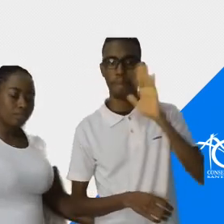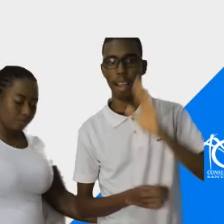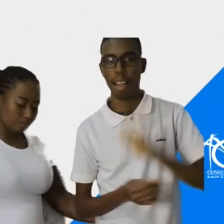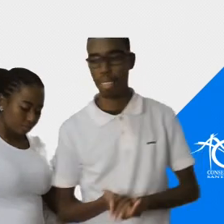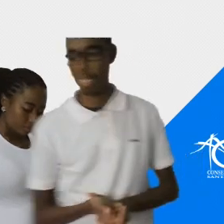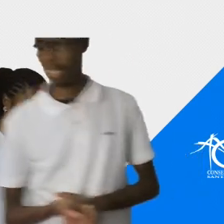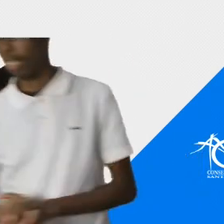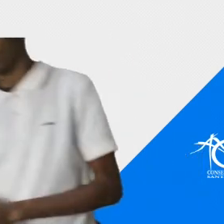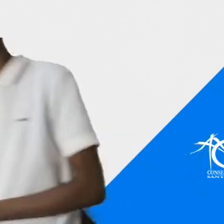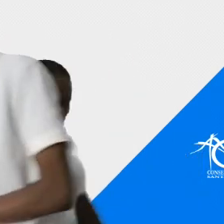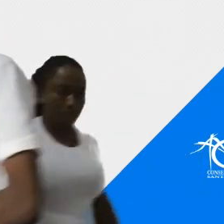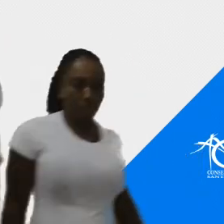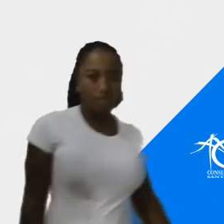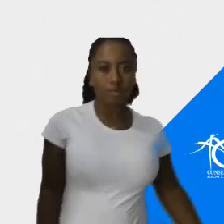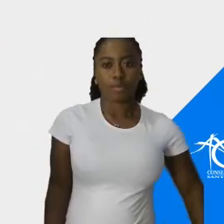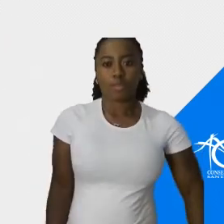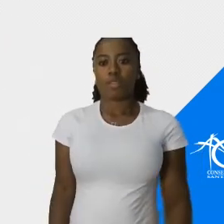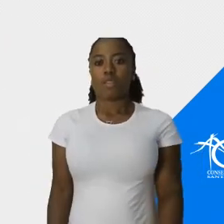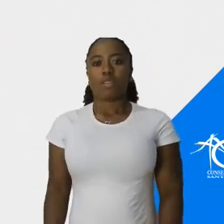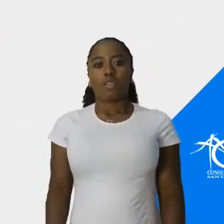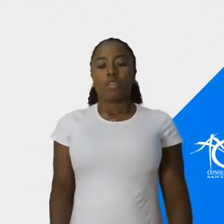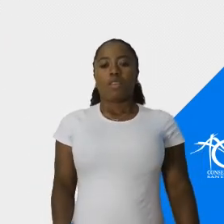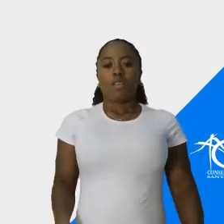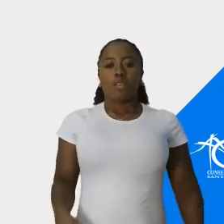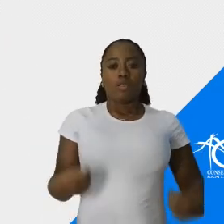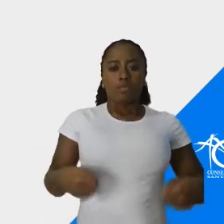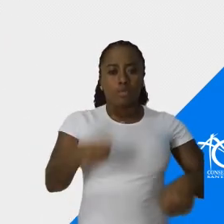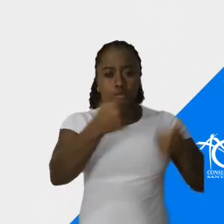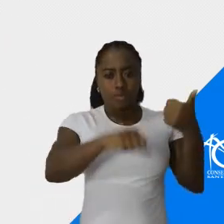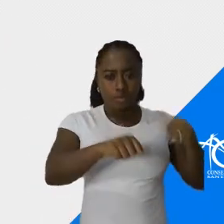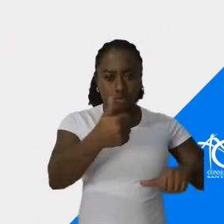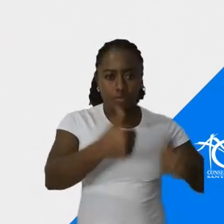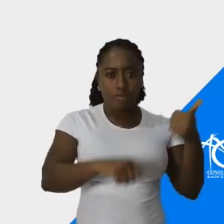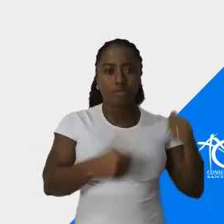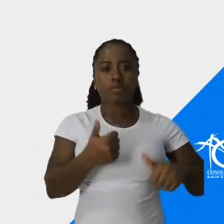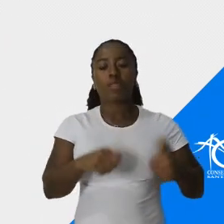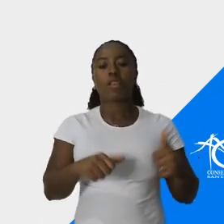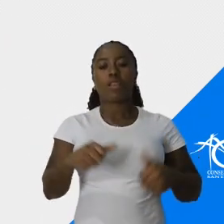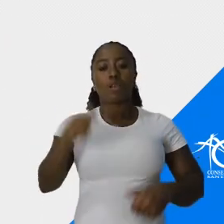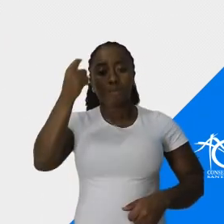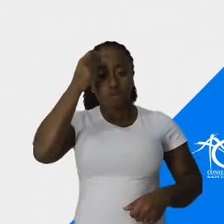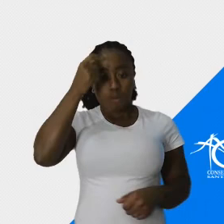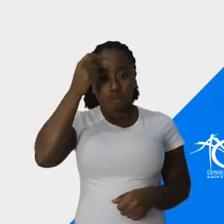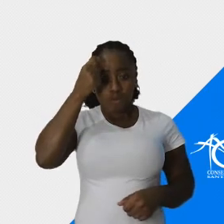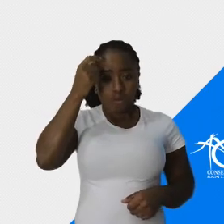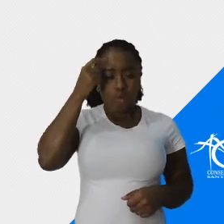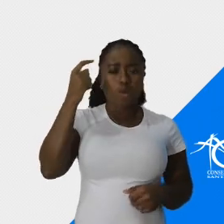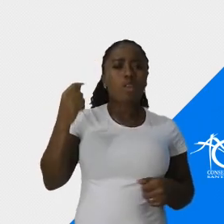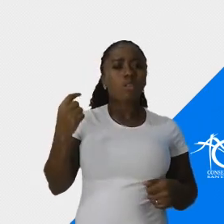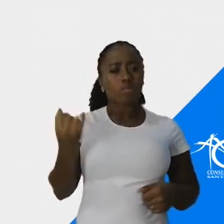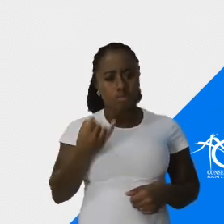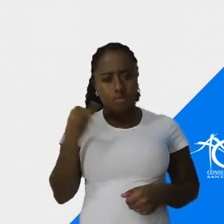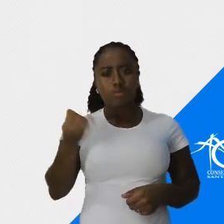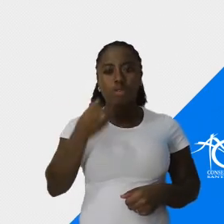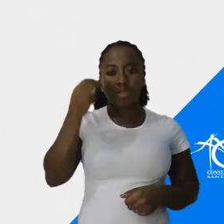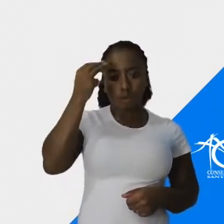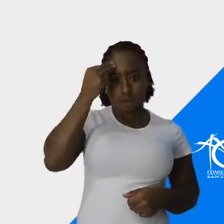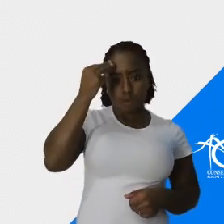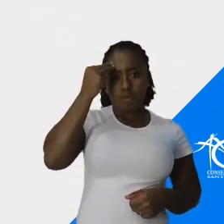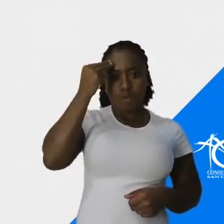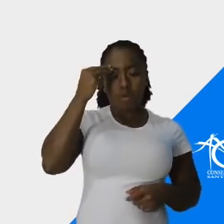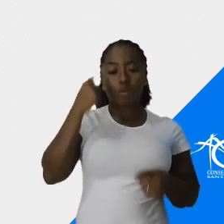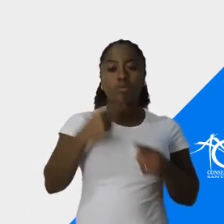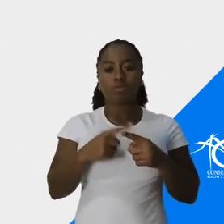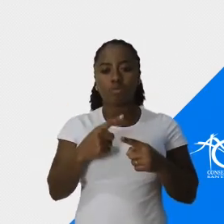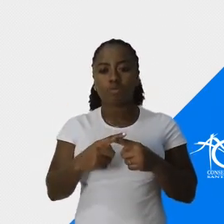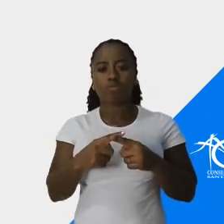lá, é importante fazer uma avaliação de desempenho mnemônico para candidatos à habilitação? Sim, é importante, quando isso pega no meio científico. Então, qual é a relação?